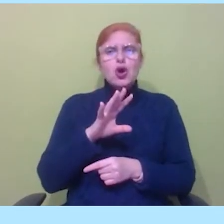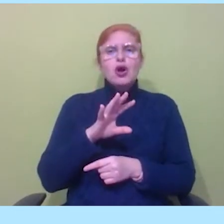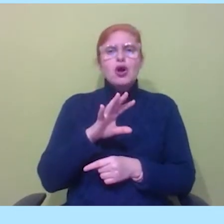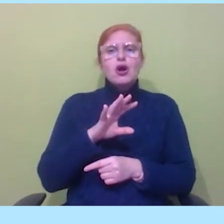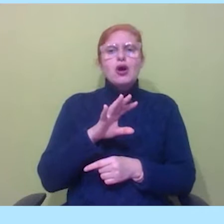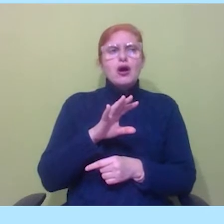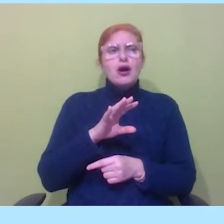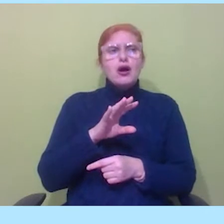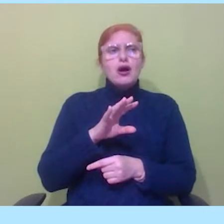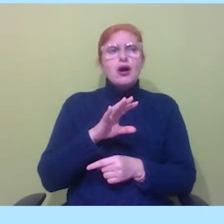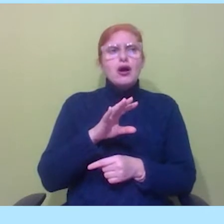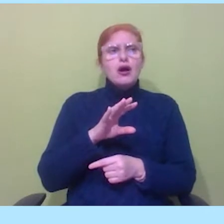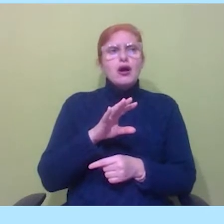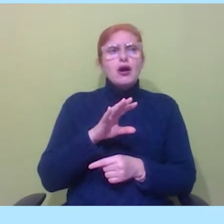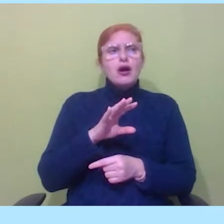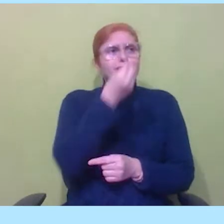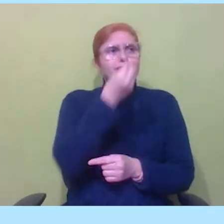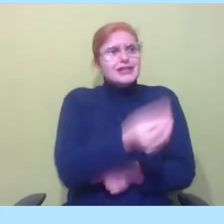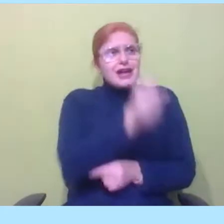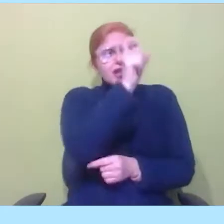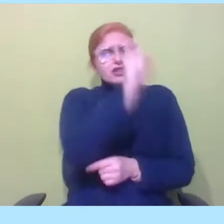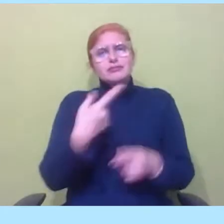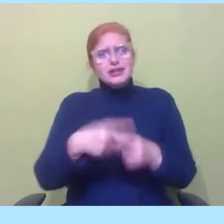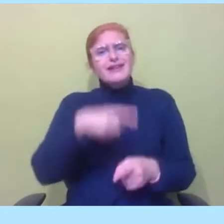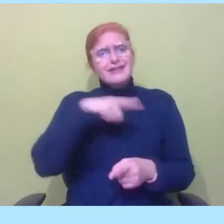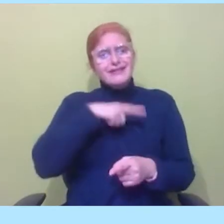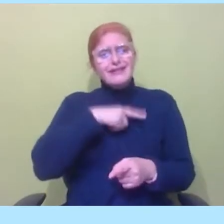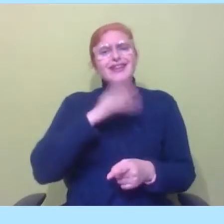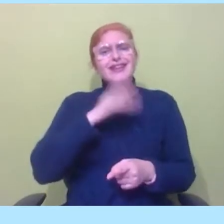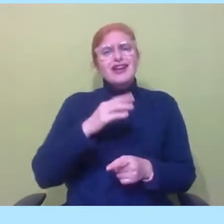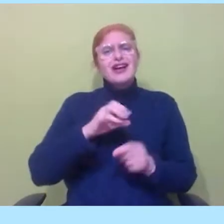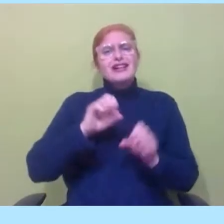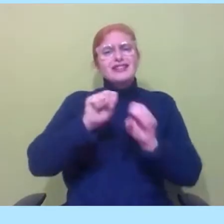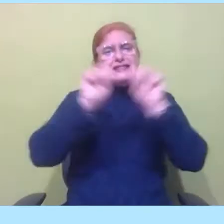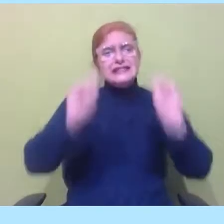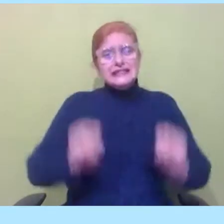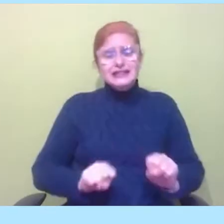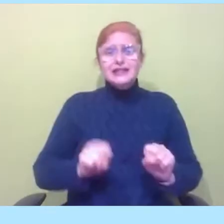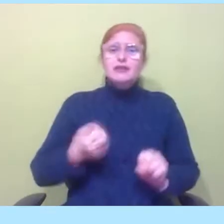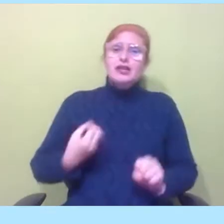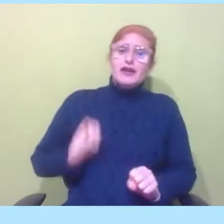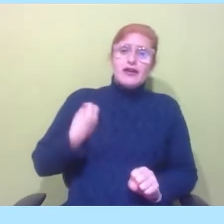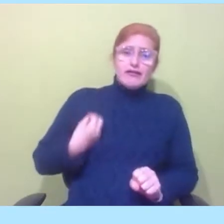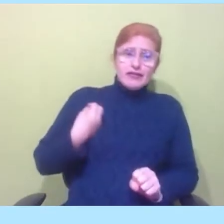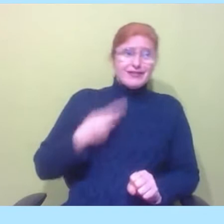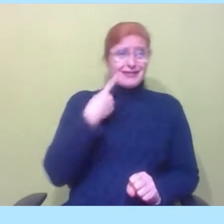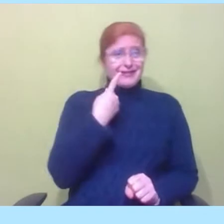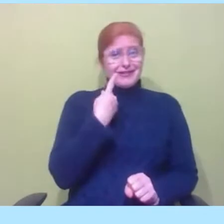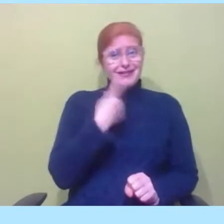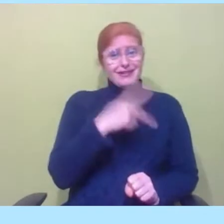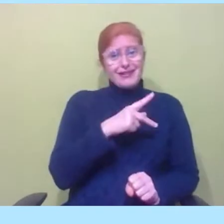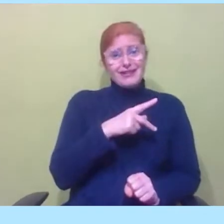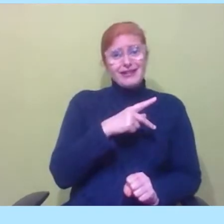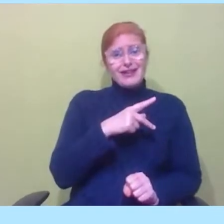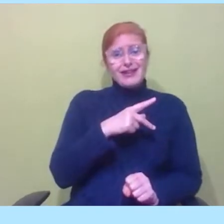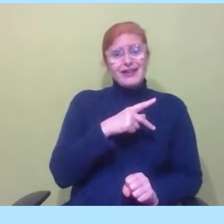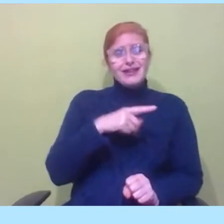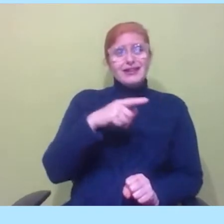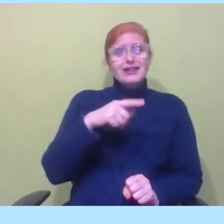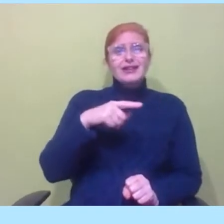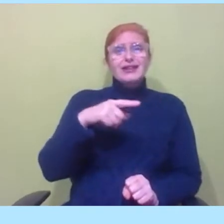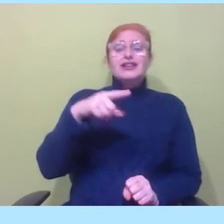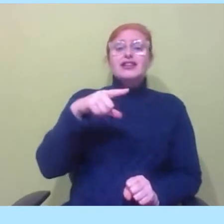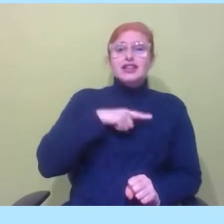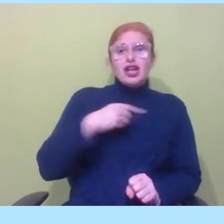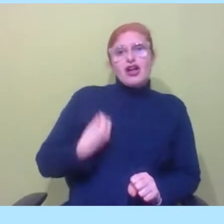porque essa indivídua já tem todo um sistema que deixa com que a vida dela esteja vulnerável. esteja em vulnerabilidade. Então, se a vida dela